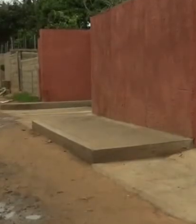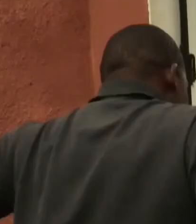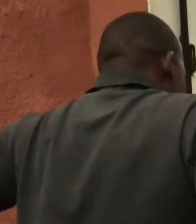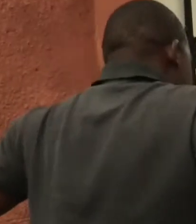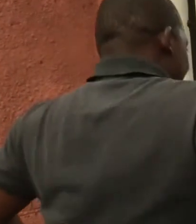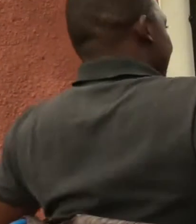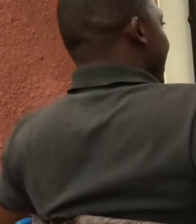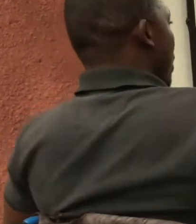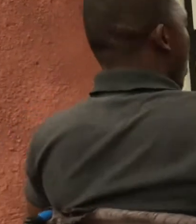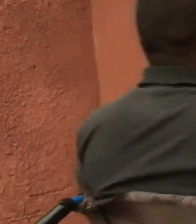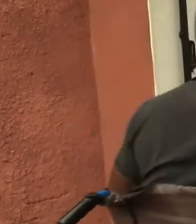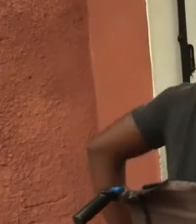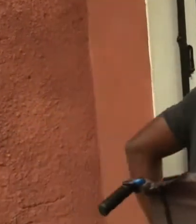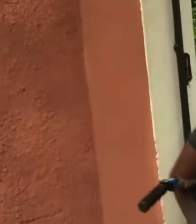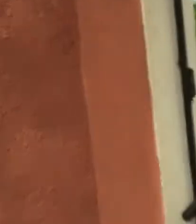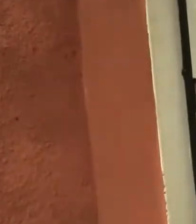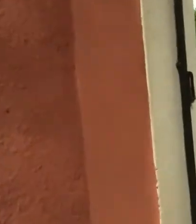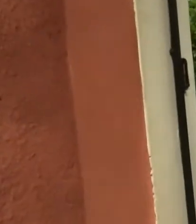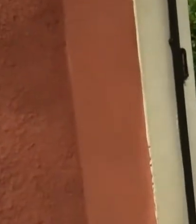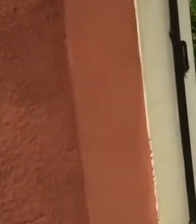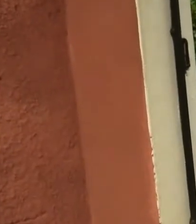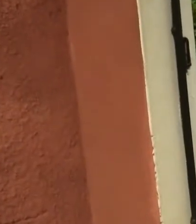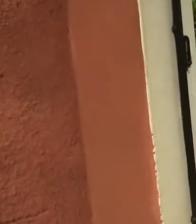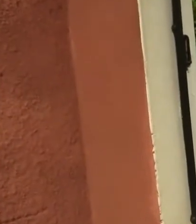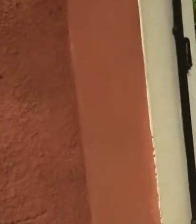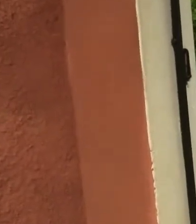Tchau, tchau, tchau, tchau, tchau, tchau.